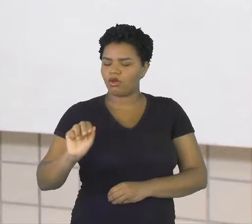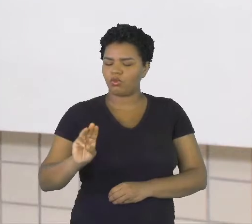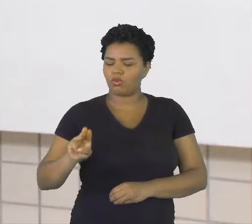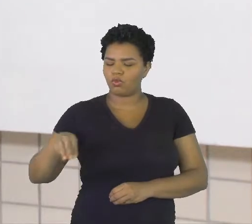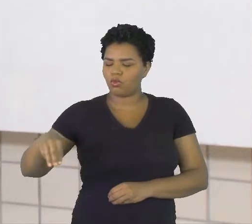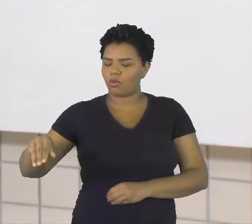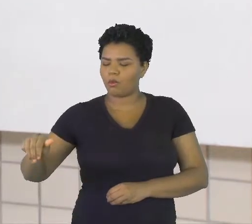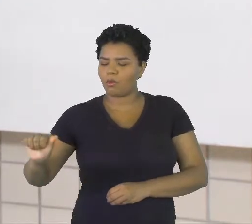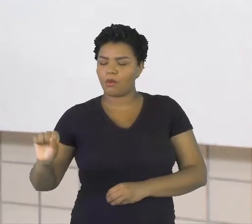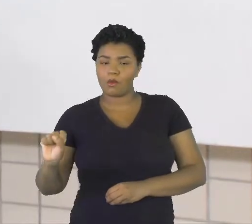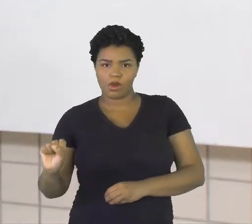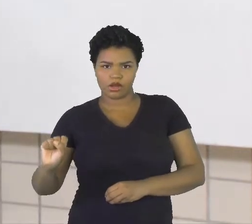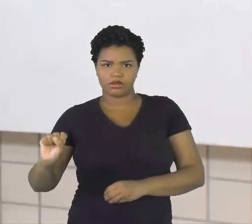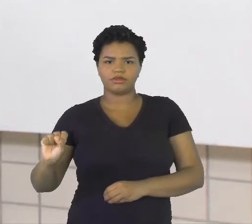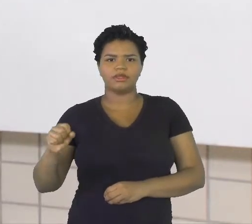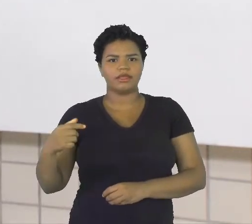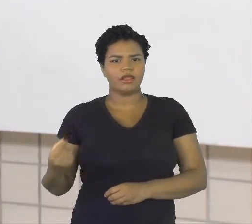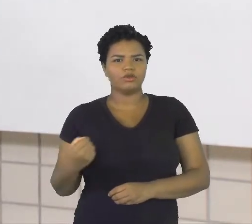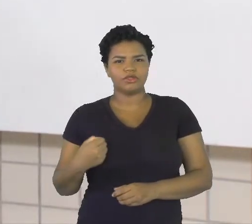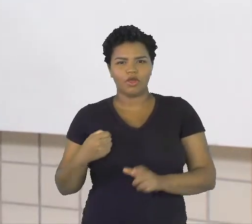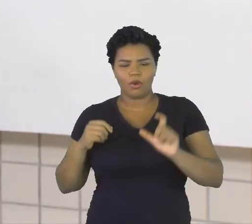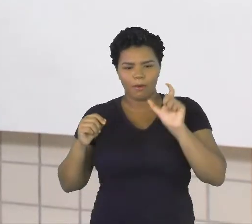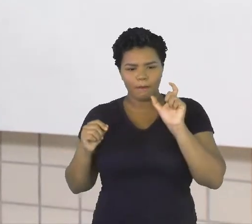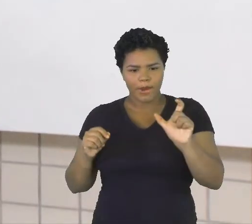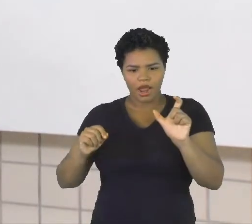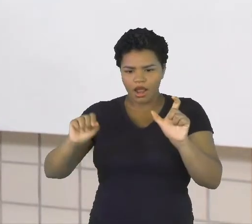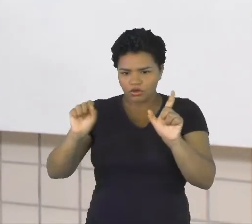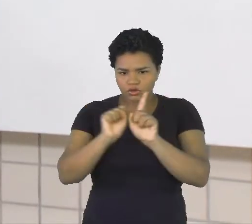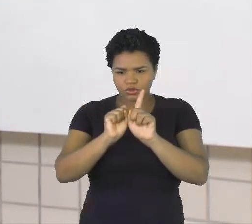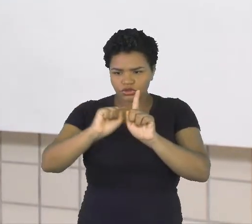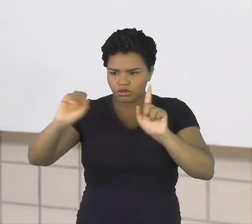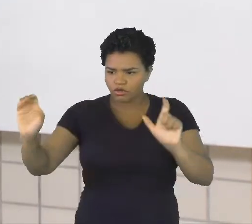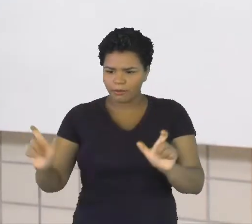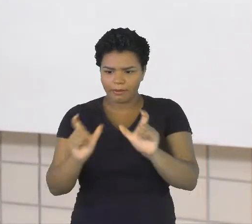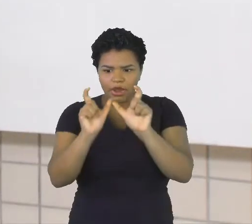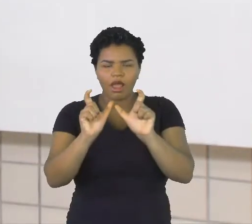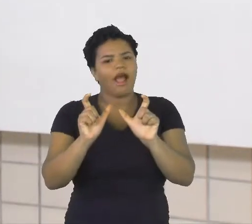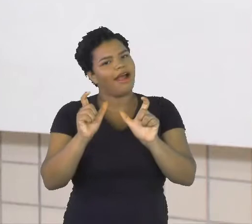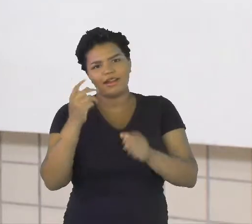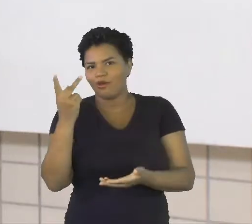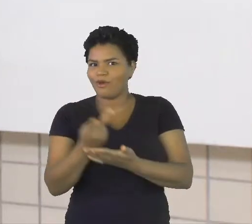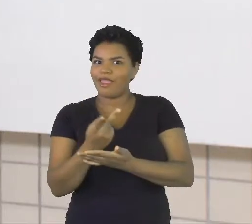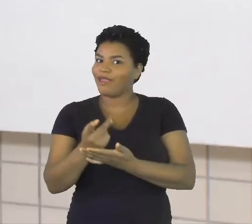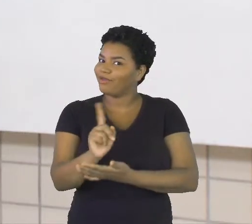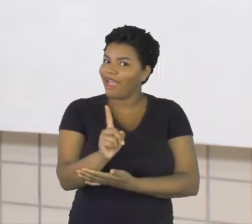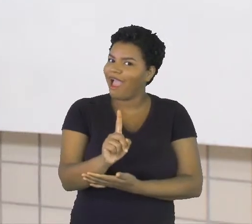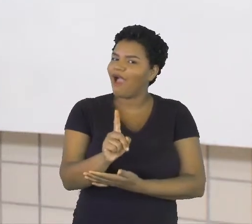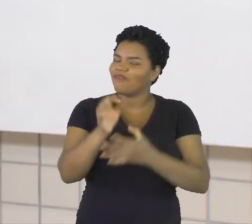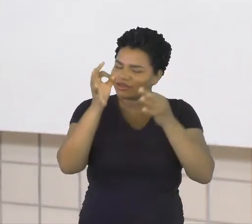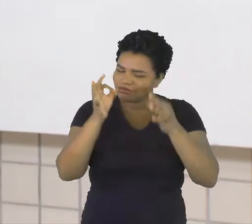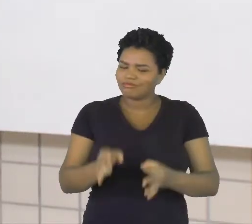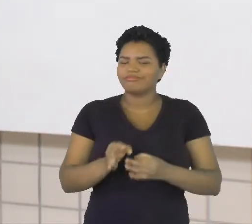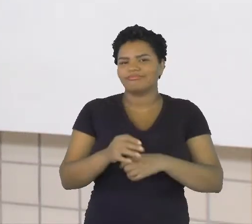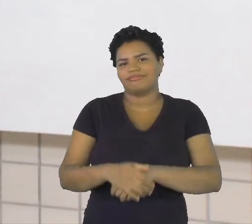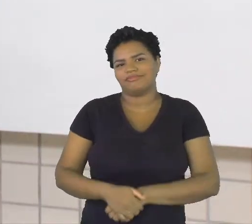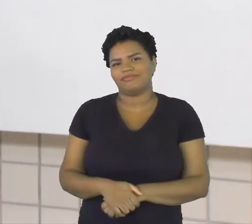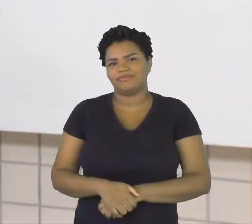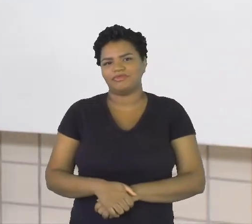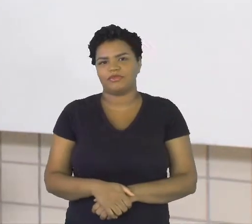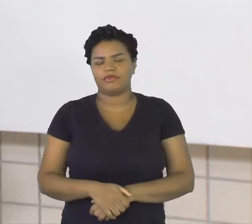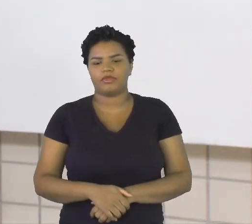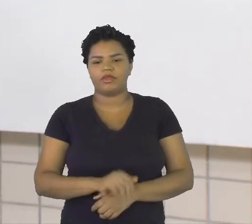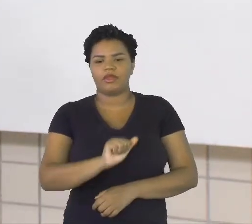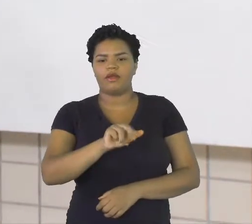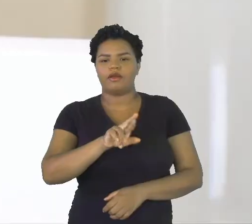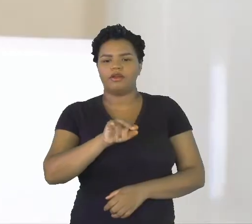substantivo, não vai ter erro, vai ter que concordar. O artigo concorda com o meu substantivo.